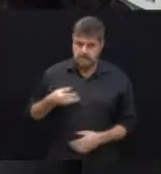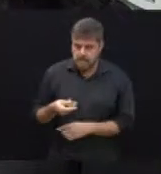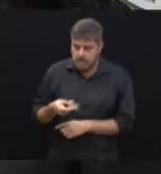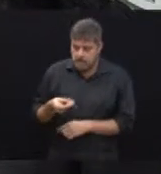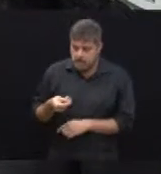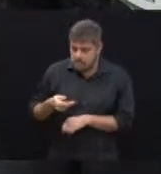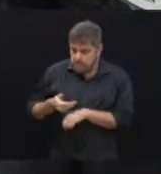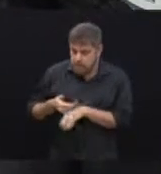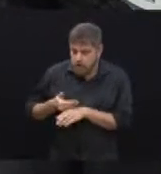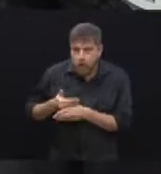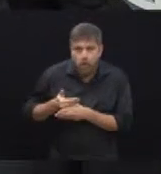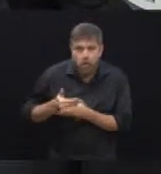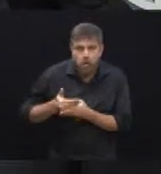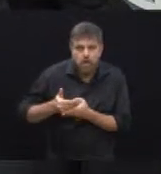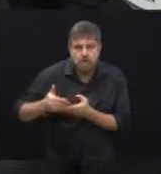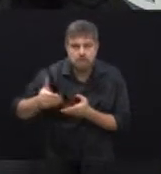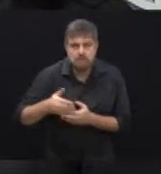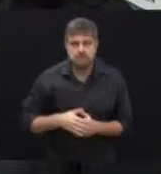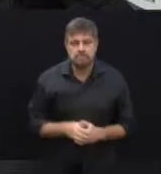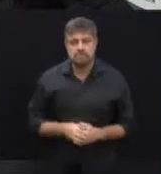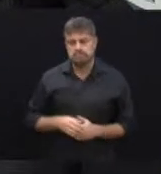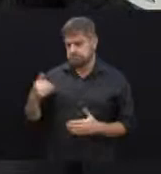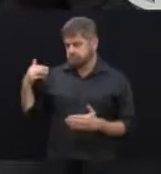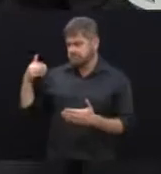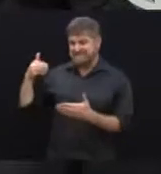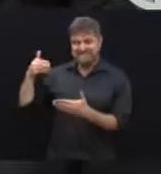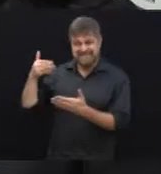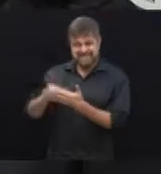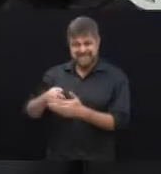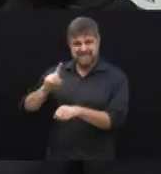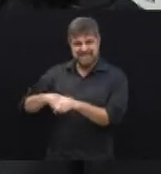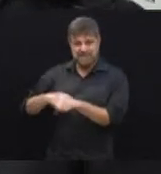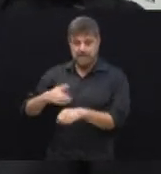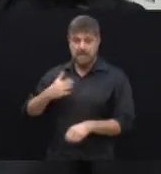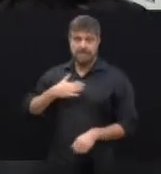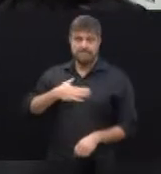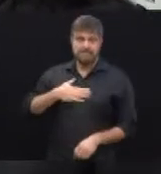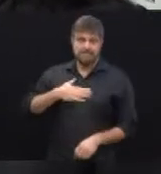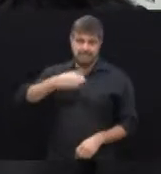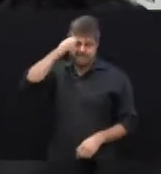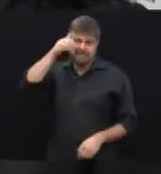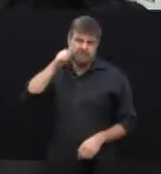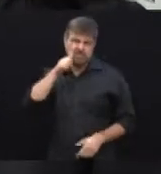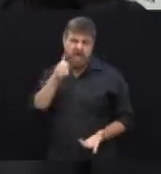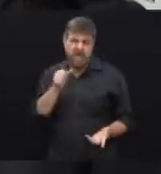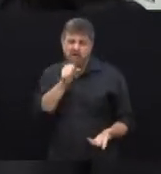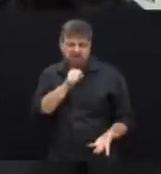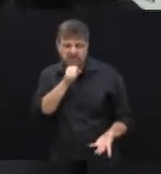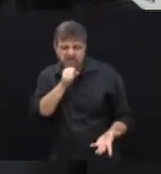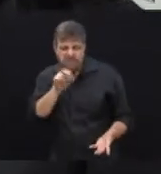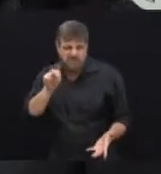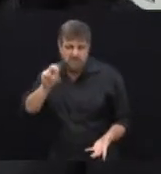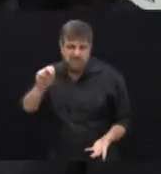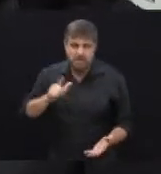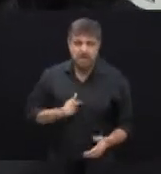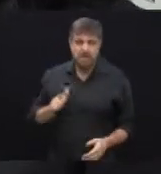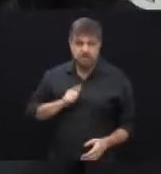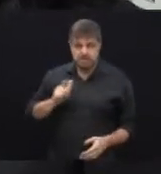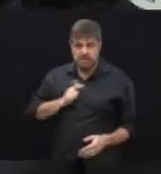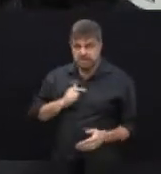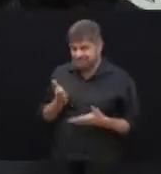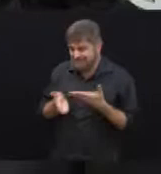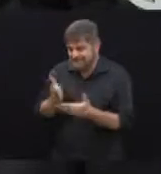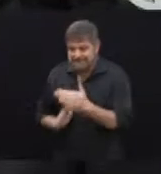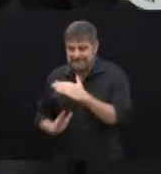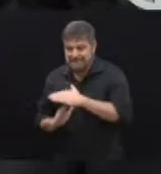desenvolveu Parkinson. Então o Parkinson, até na época que ela desenvolveu, ela é minha tia-avó, o tratamento era muito mais